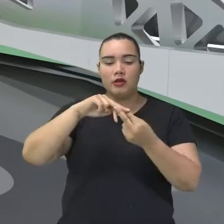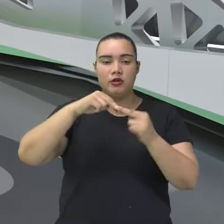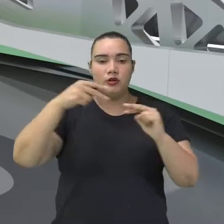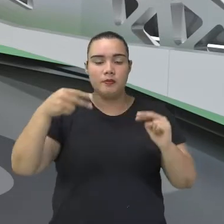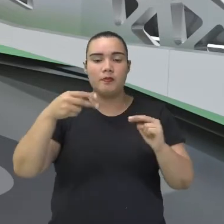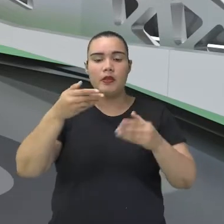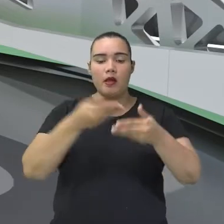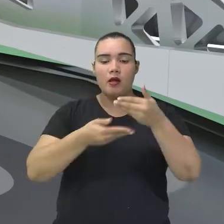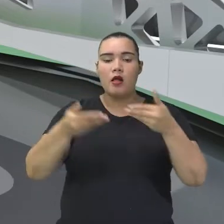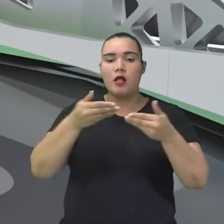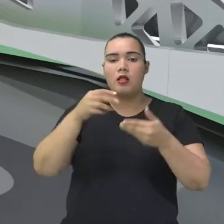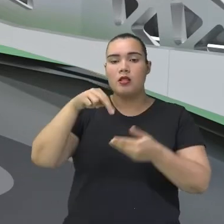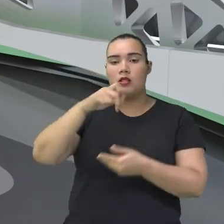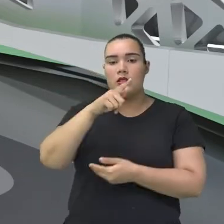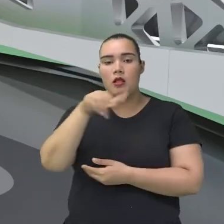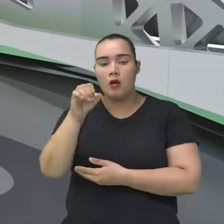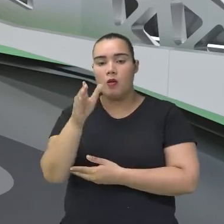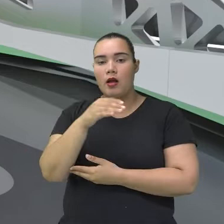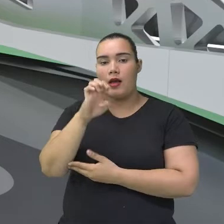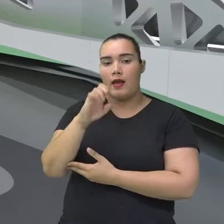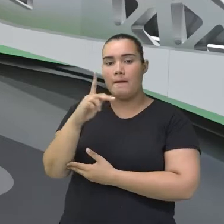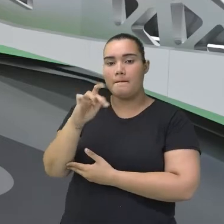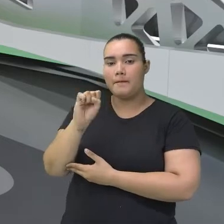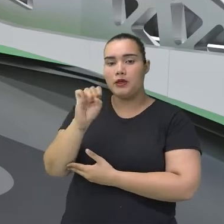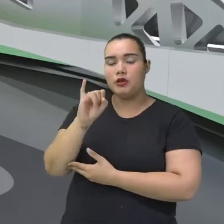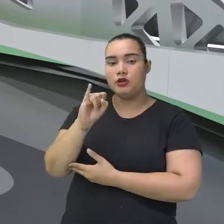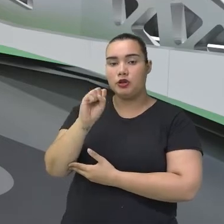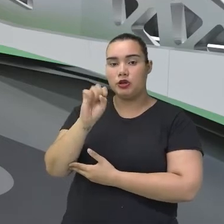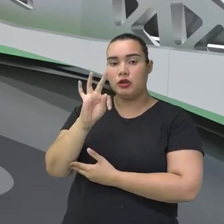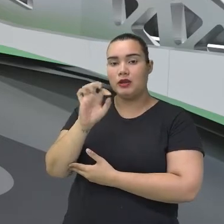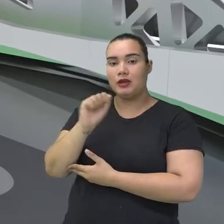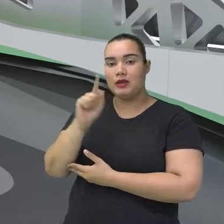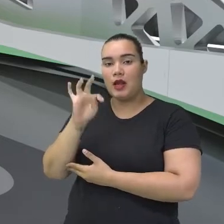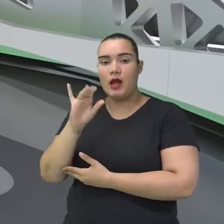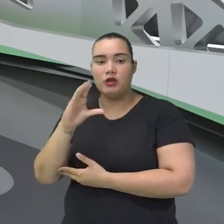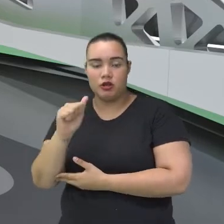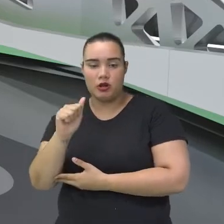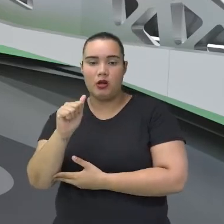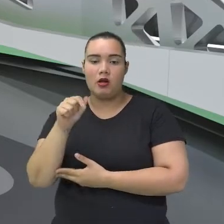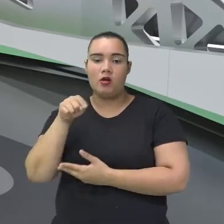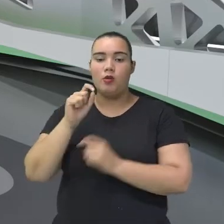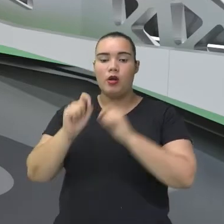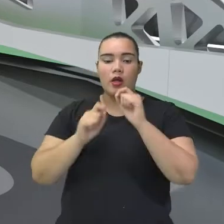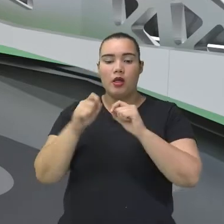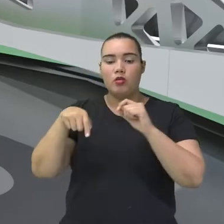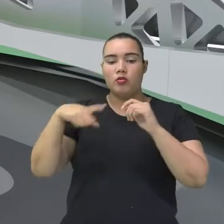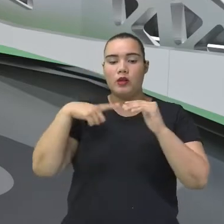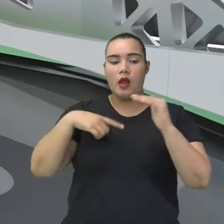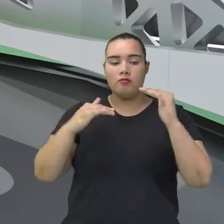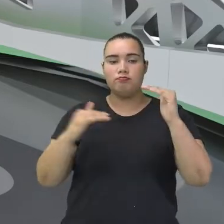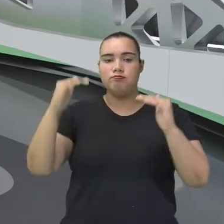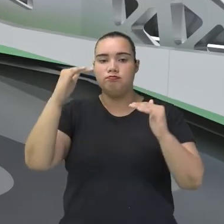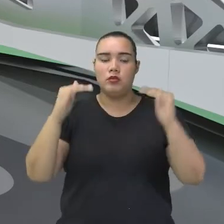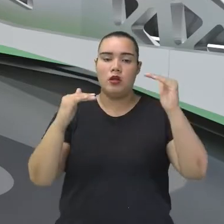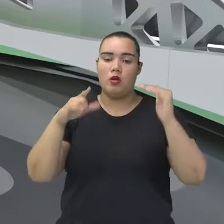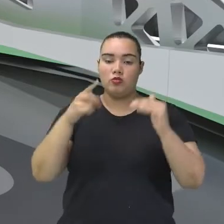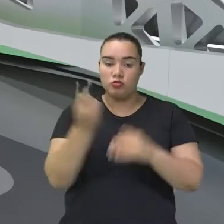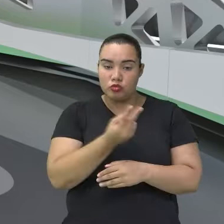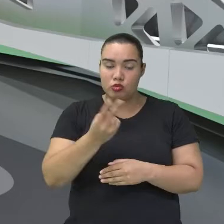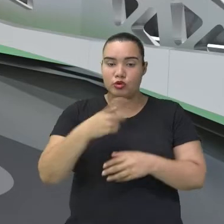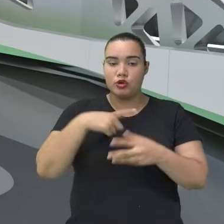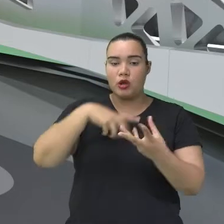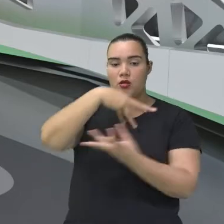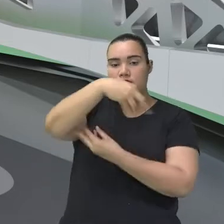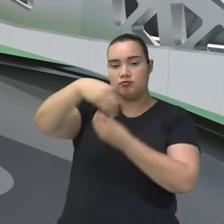epistática, nenhum impede a reação do outro, não impede a expressão do outro alelo. Ao contrário, eles